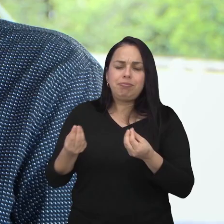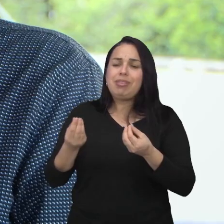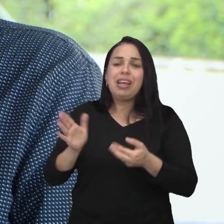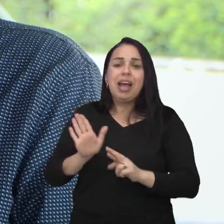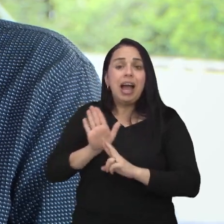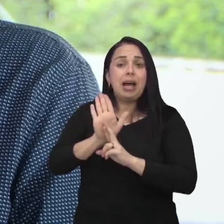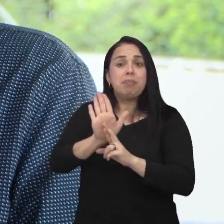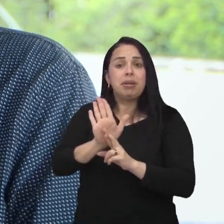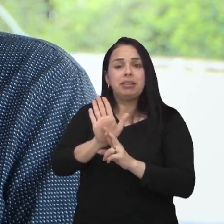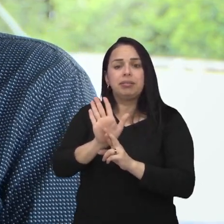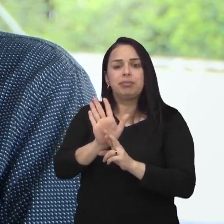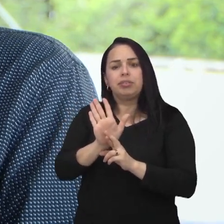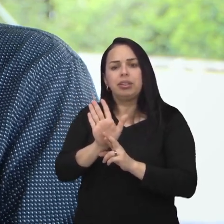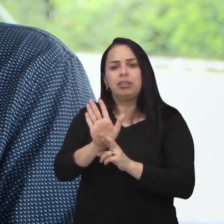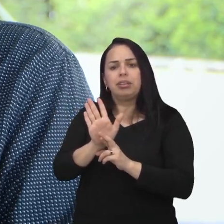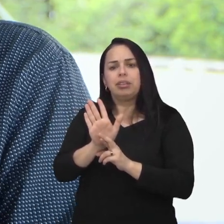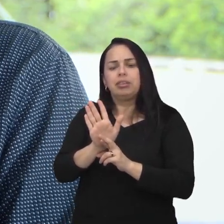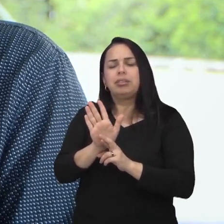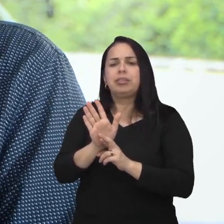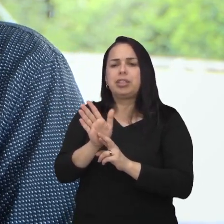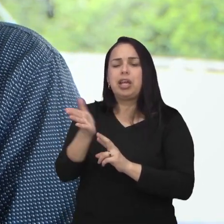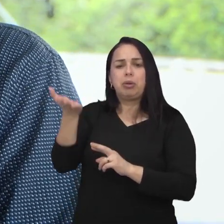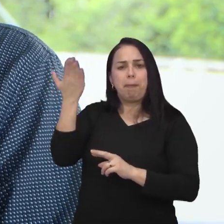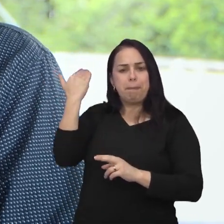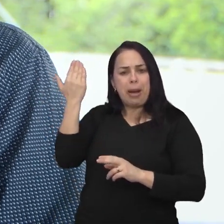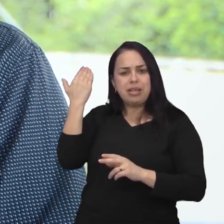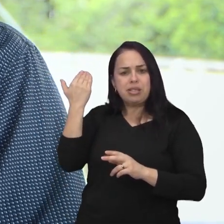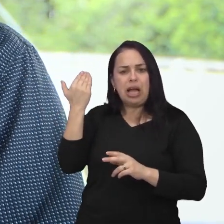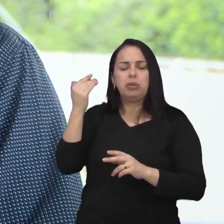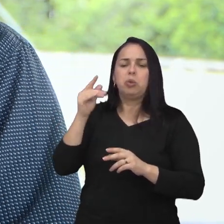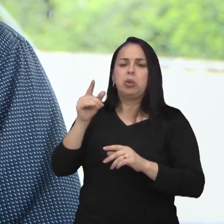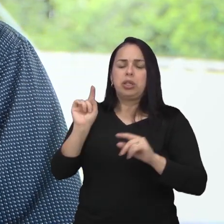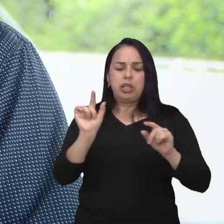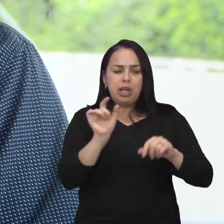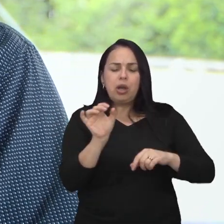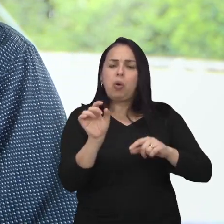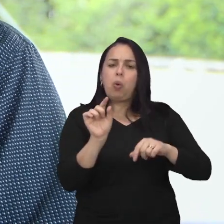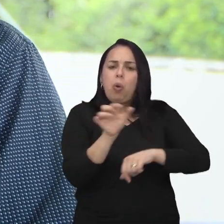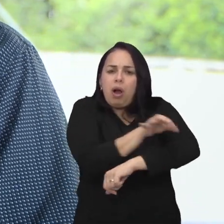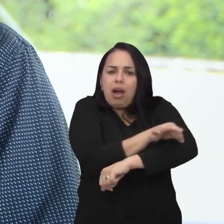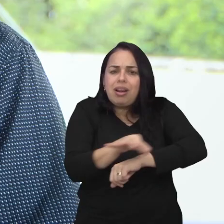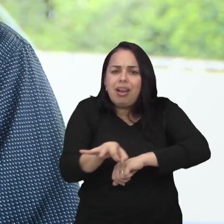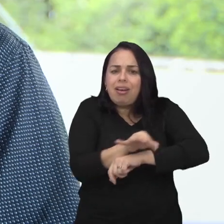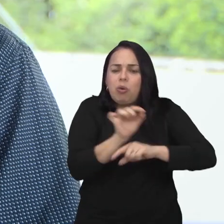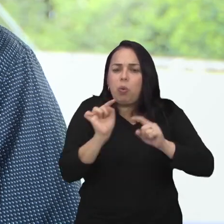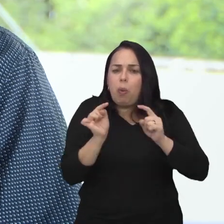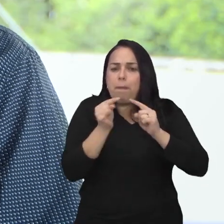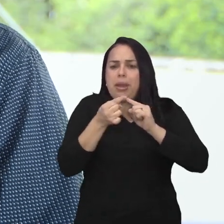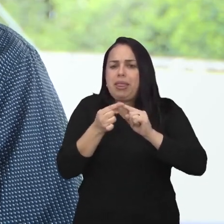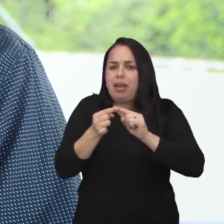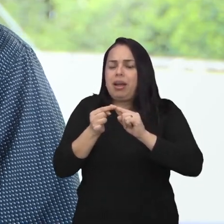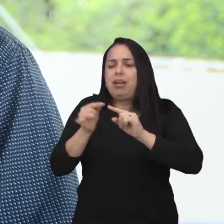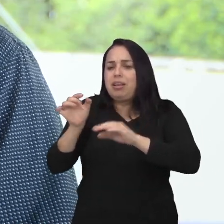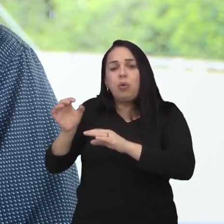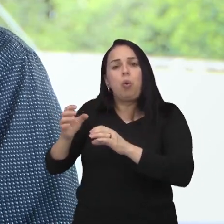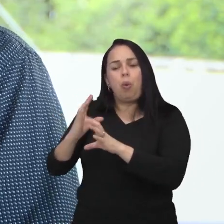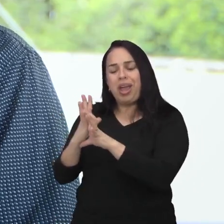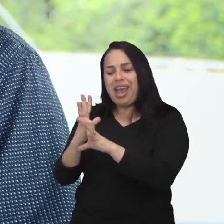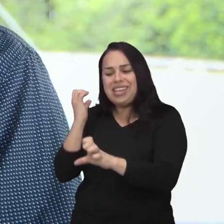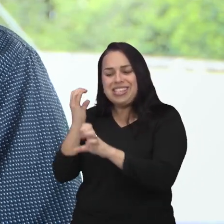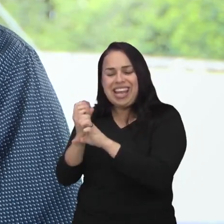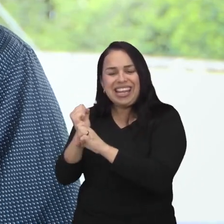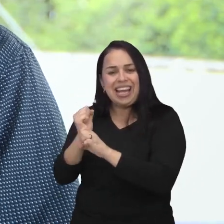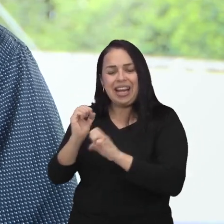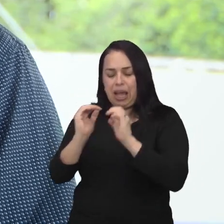uma representativa da capacidade dele aliar a arquitetura, ou seja, a forma, à